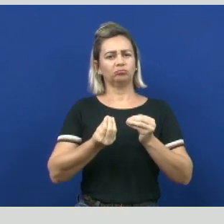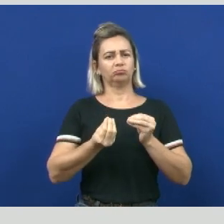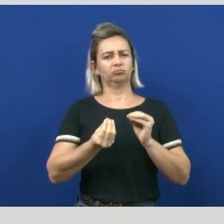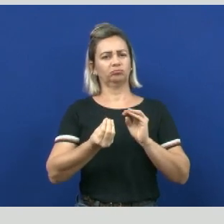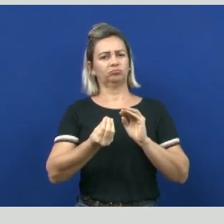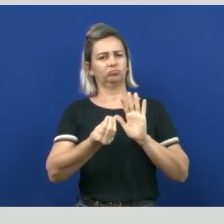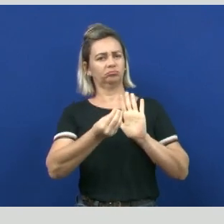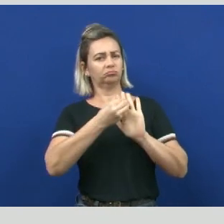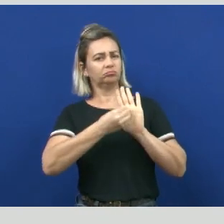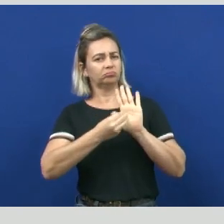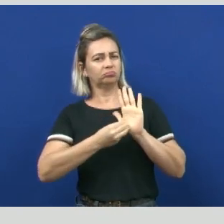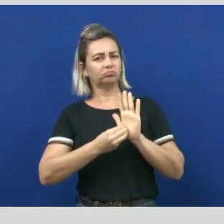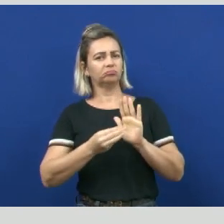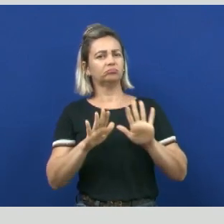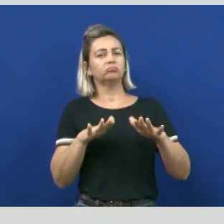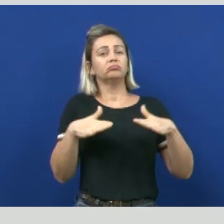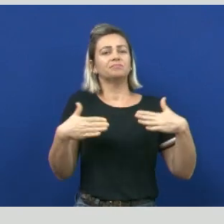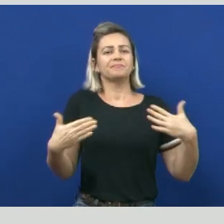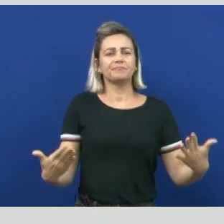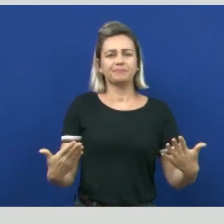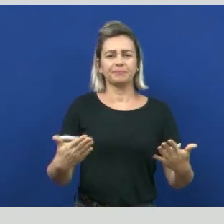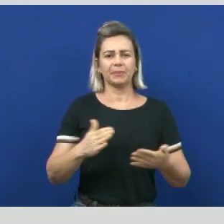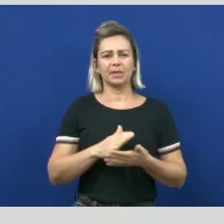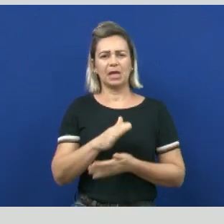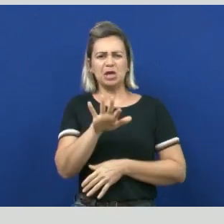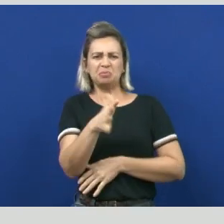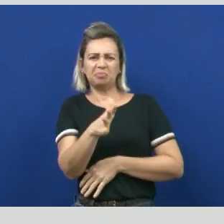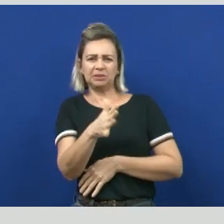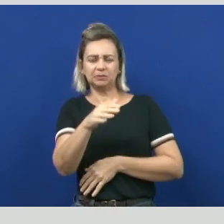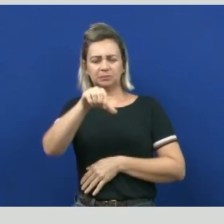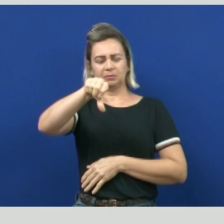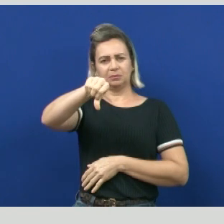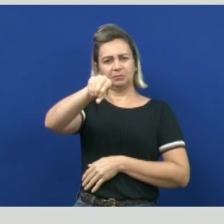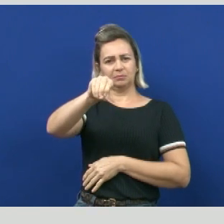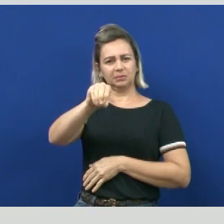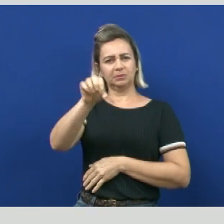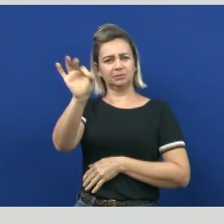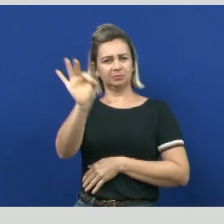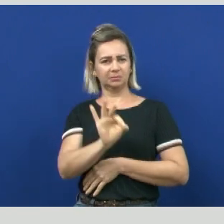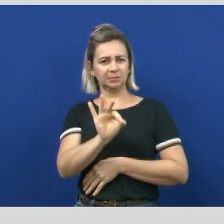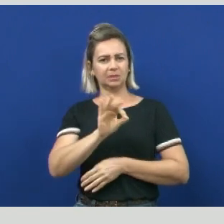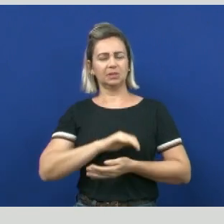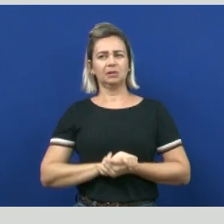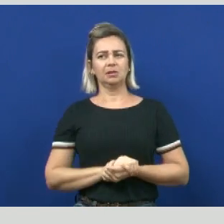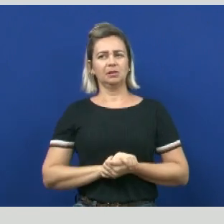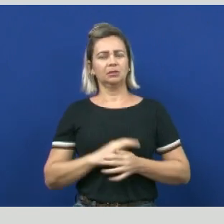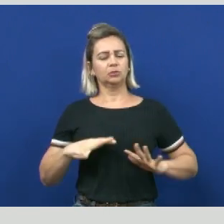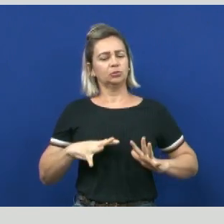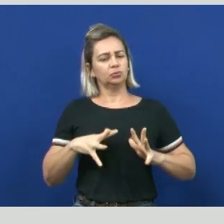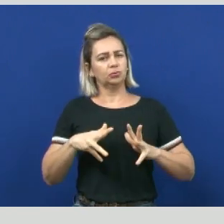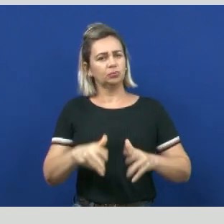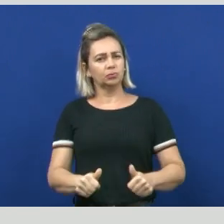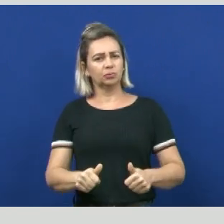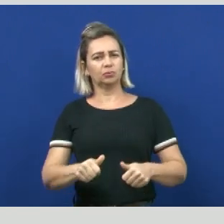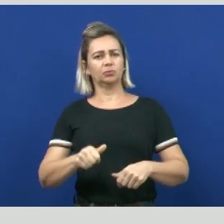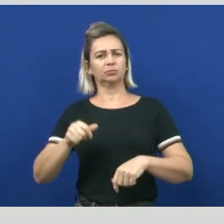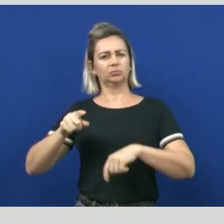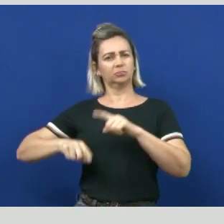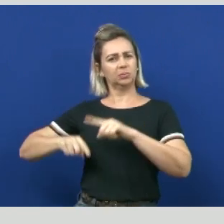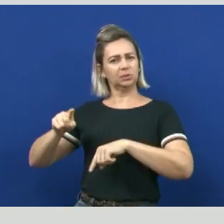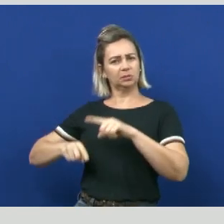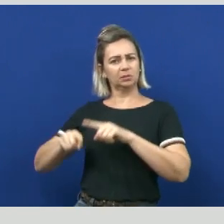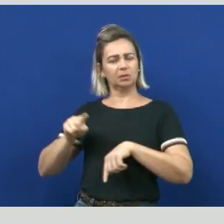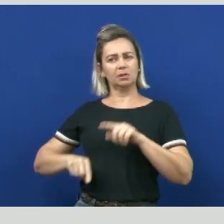vivos se resume em 98%, né, de toda a matéria orgânica é feita